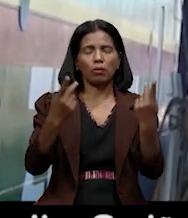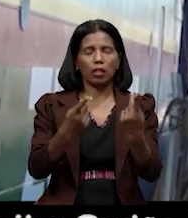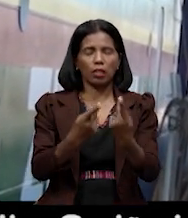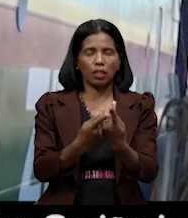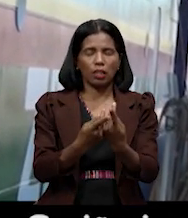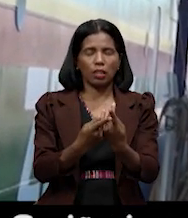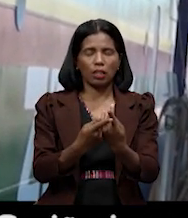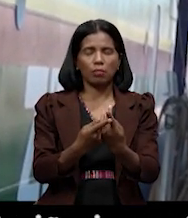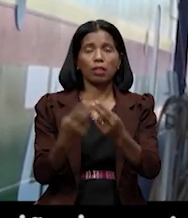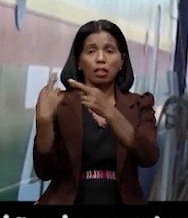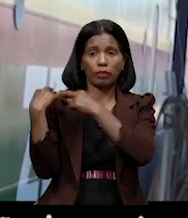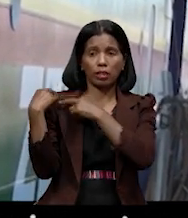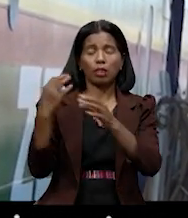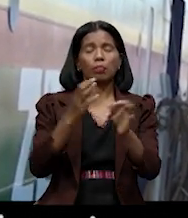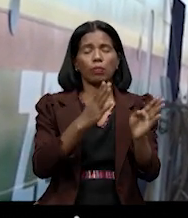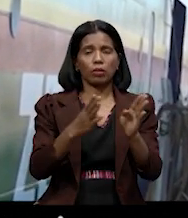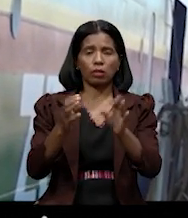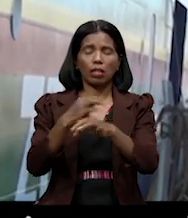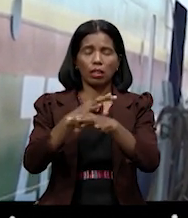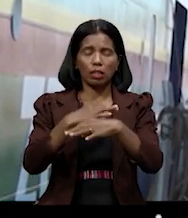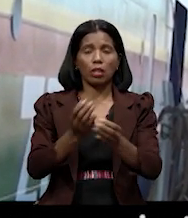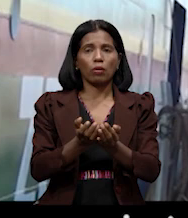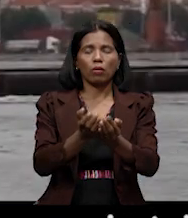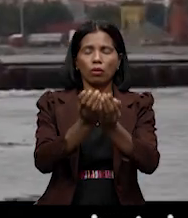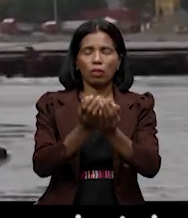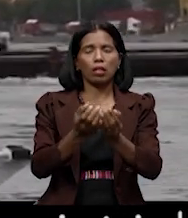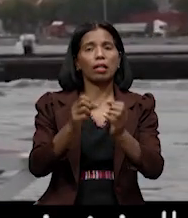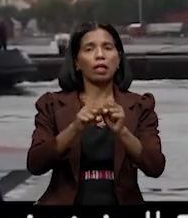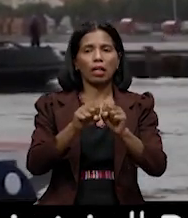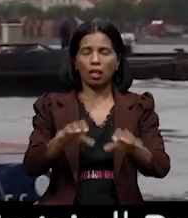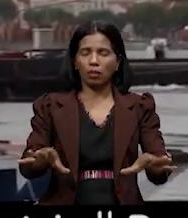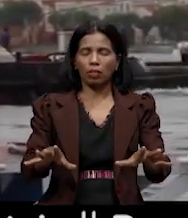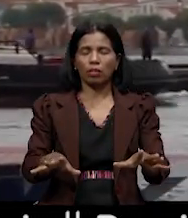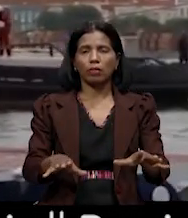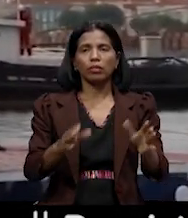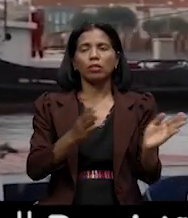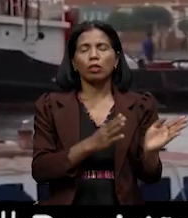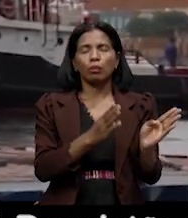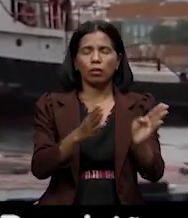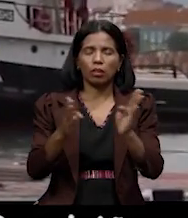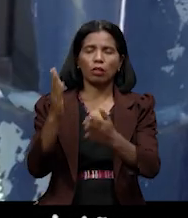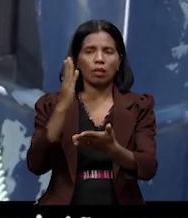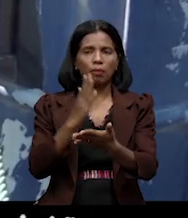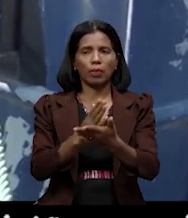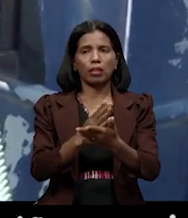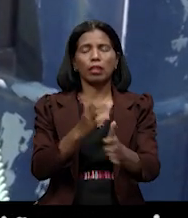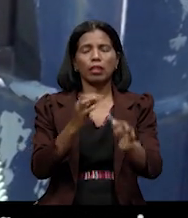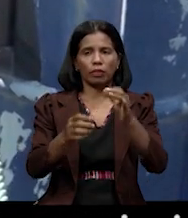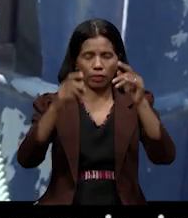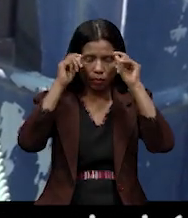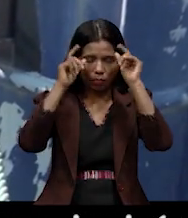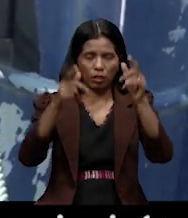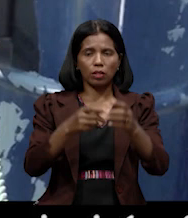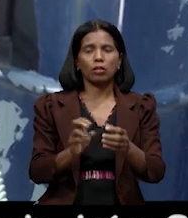be responsável ba processo ne bancarota no ne implica ba processo de construção parado mas que Timor-Leste gasta una